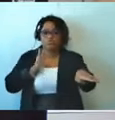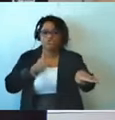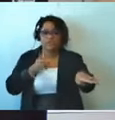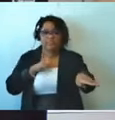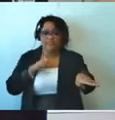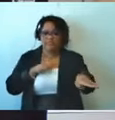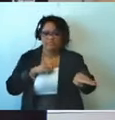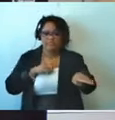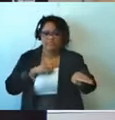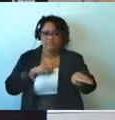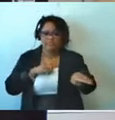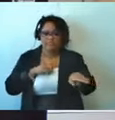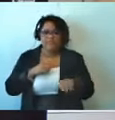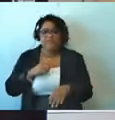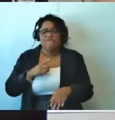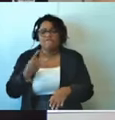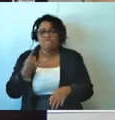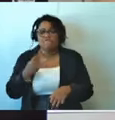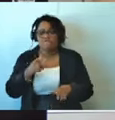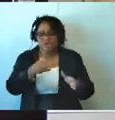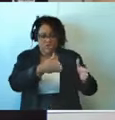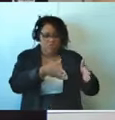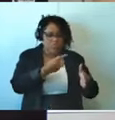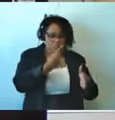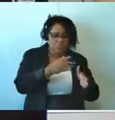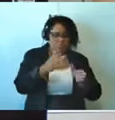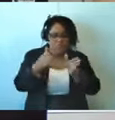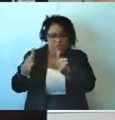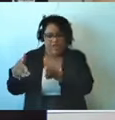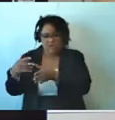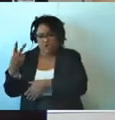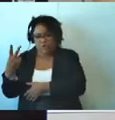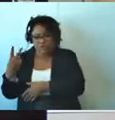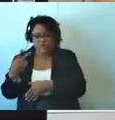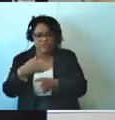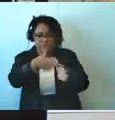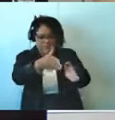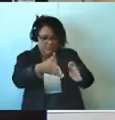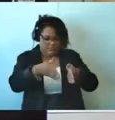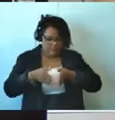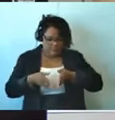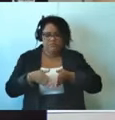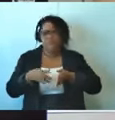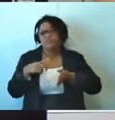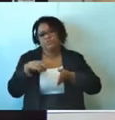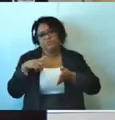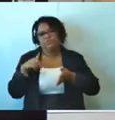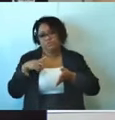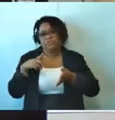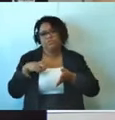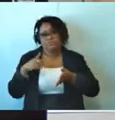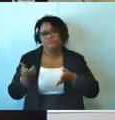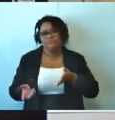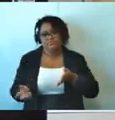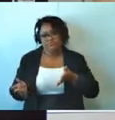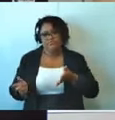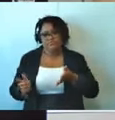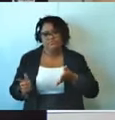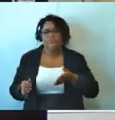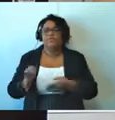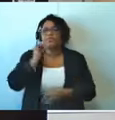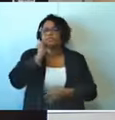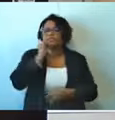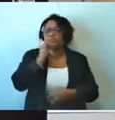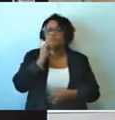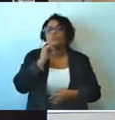1 e a faixa 2 em diversos pontos da cidade, principalmente aqueles pontos onde tem muita retenção. Então, por exemplo, a Nossa Senhora do Carmo mesmo é